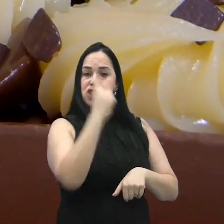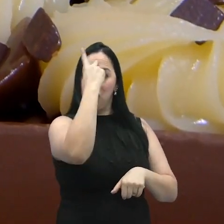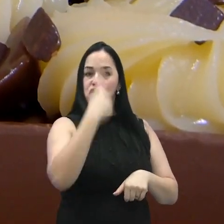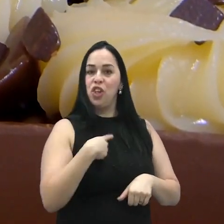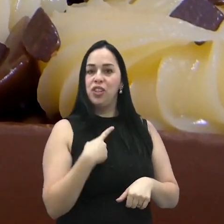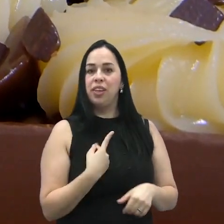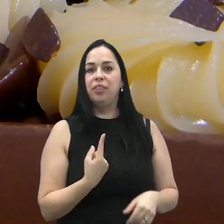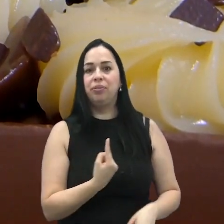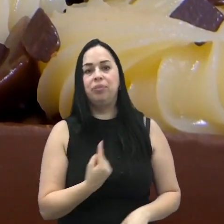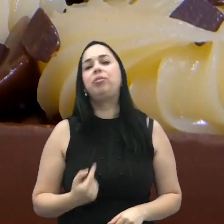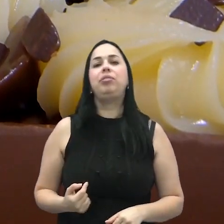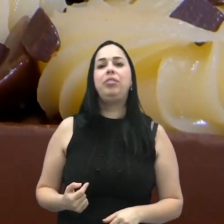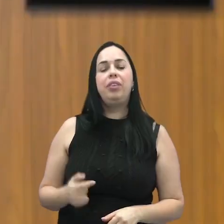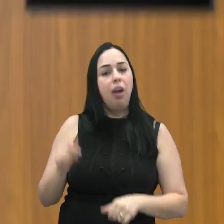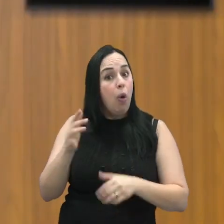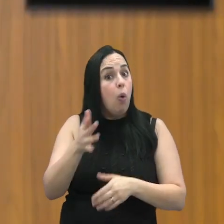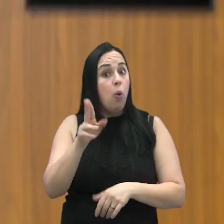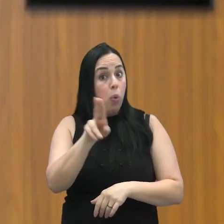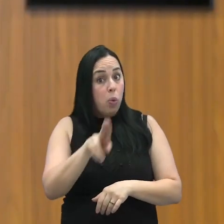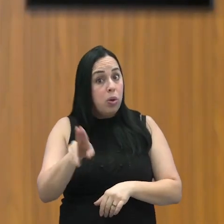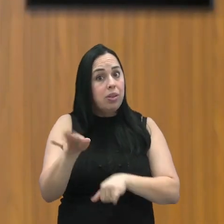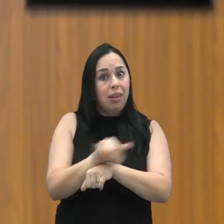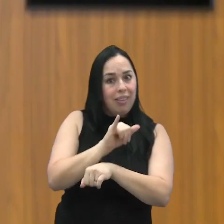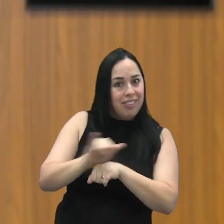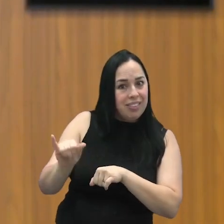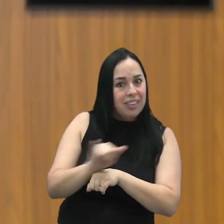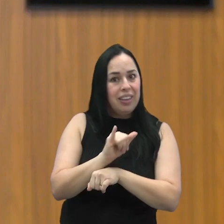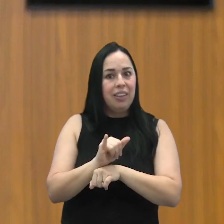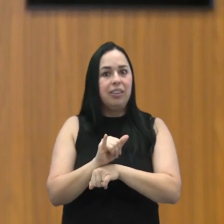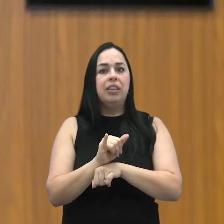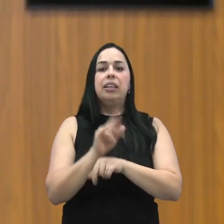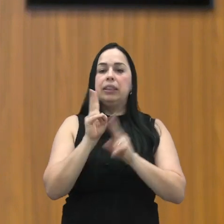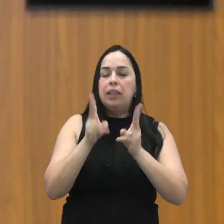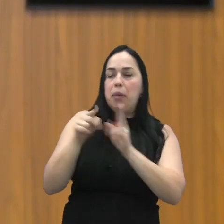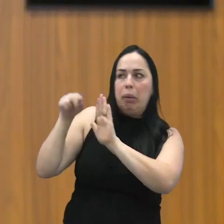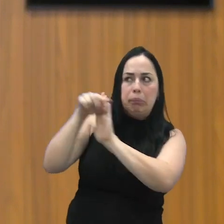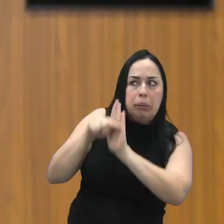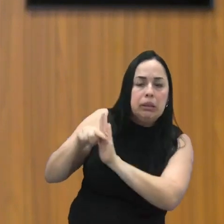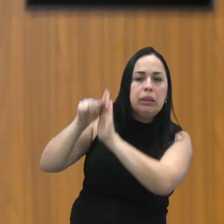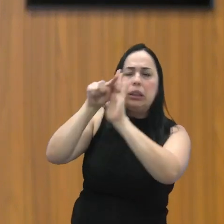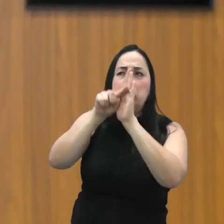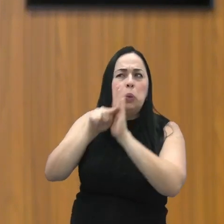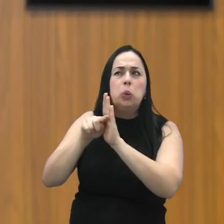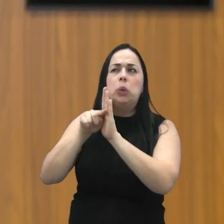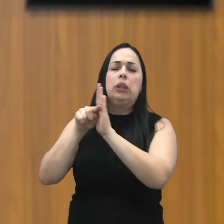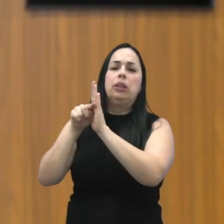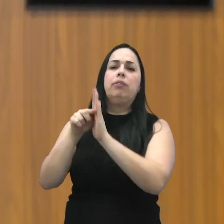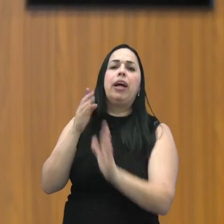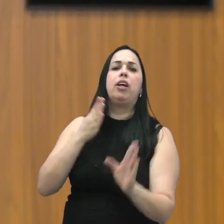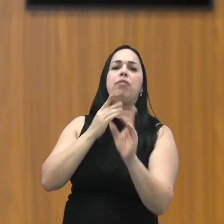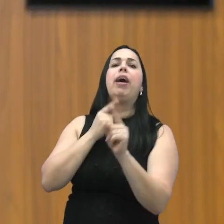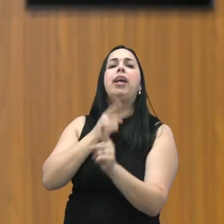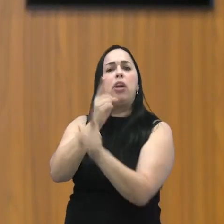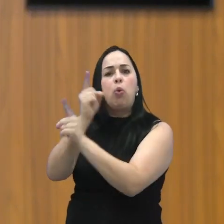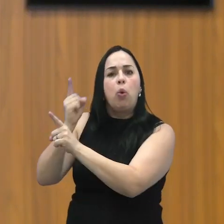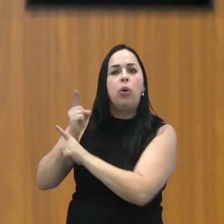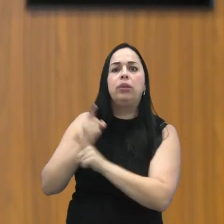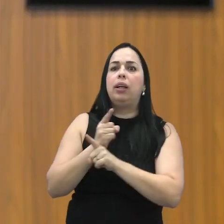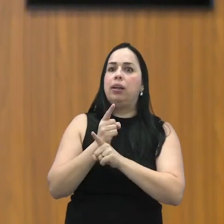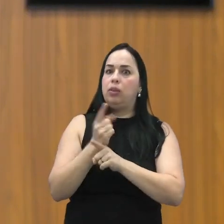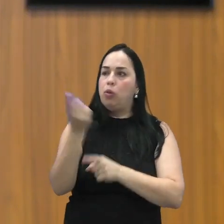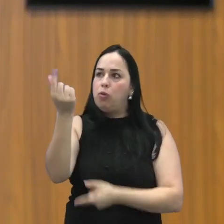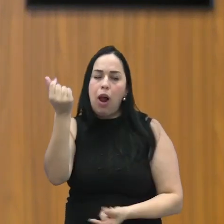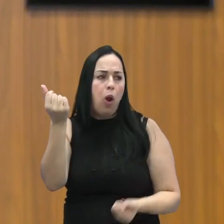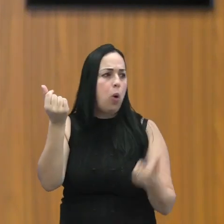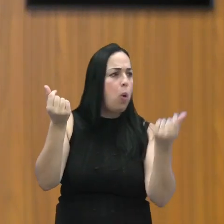fazer um ovo caseiro em casa. Use a estratégia, use o lúdico, faça a busca. Se você fizer uma boa pesquisa, você vai encontrar